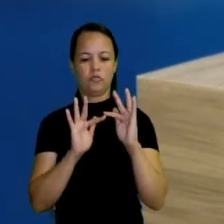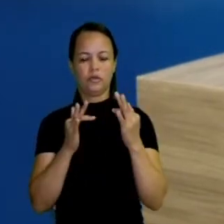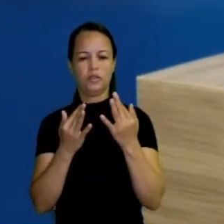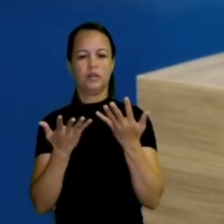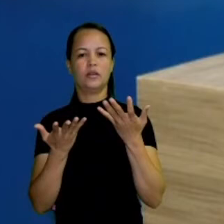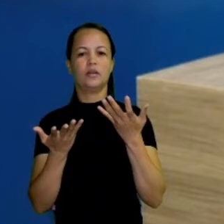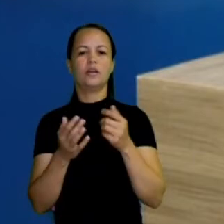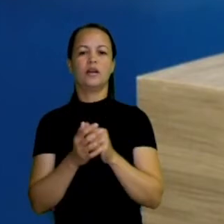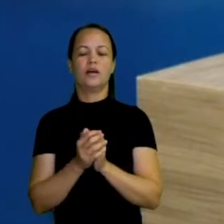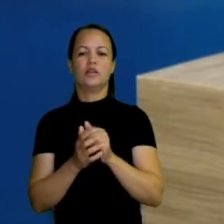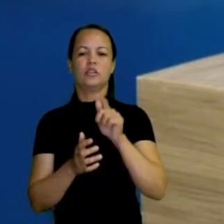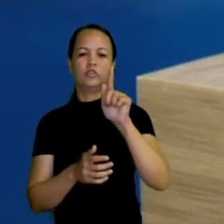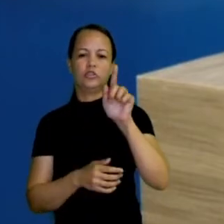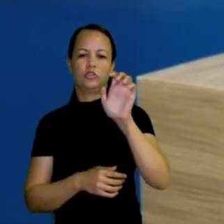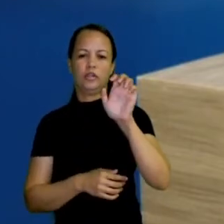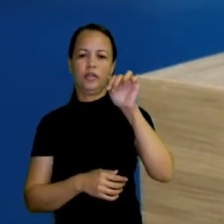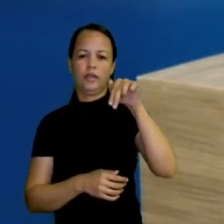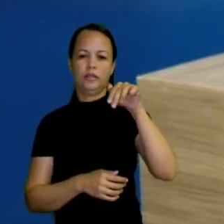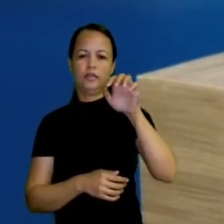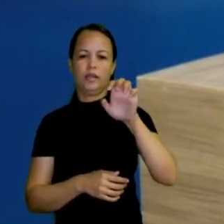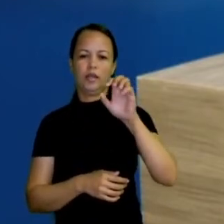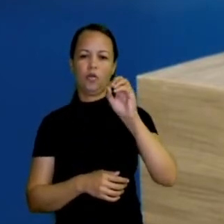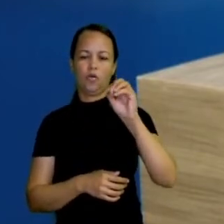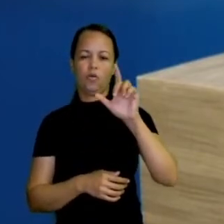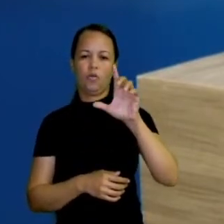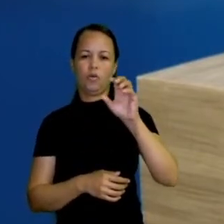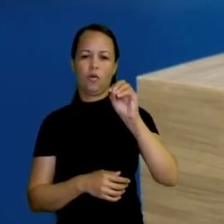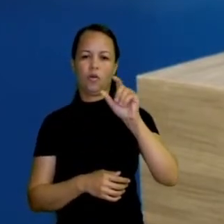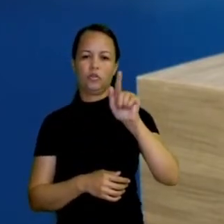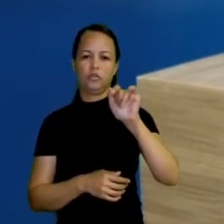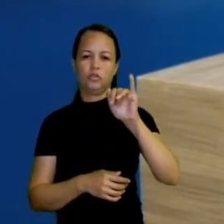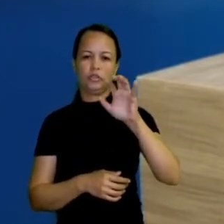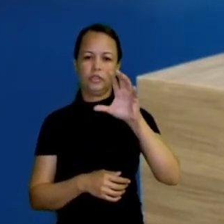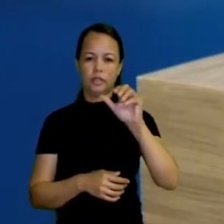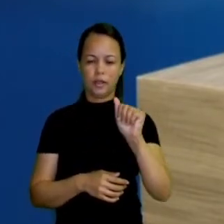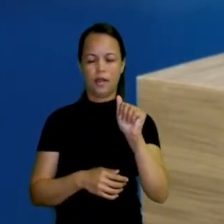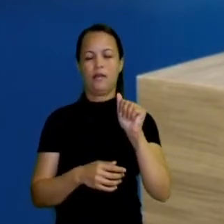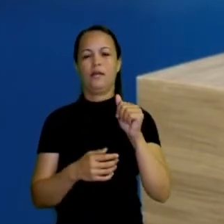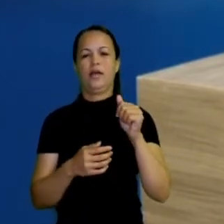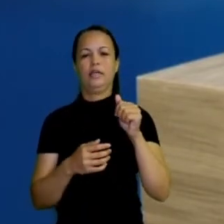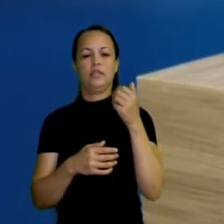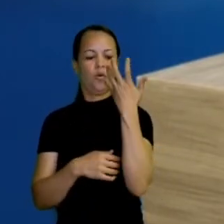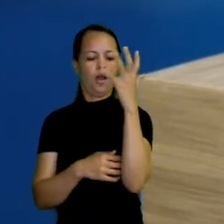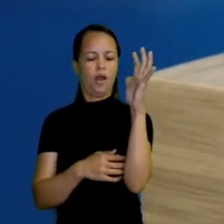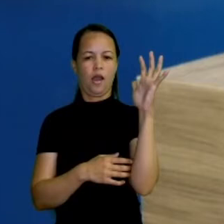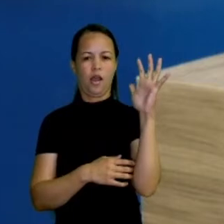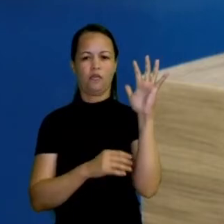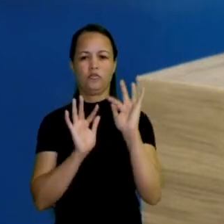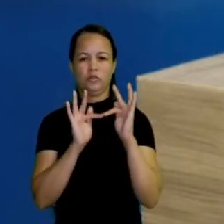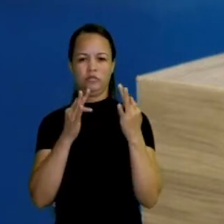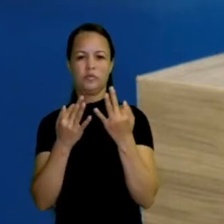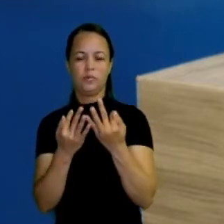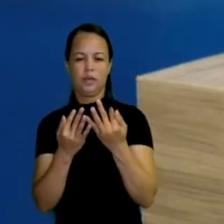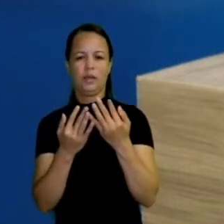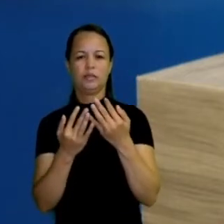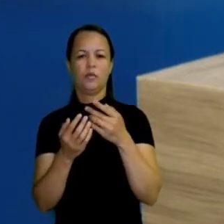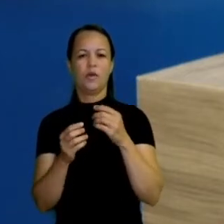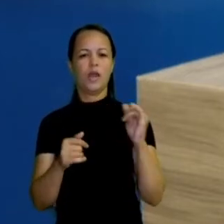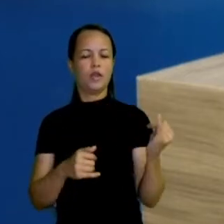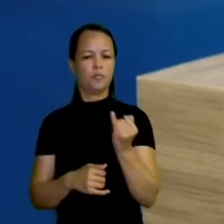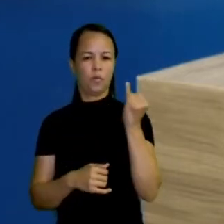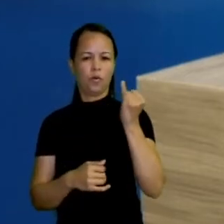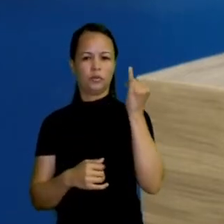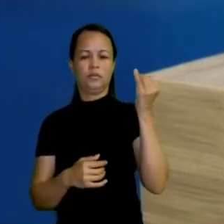é muito bom a gente ter esse conceito de construção das nossas origens e de entender um pouco melhor essa construção, porque